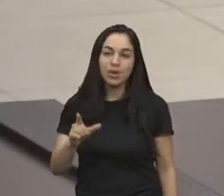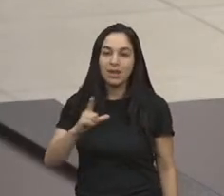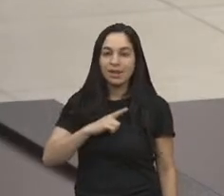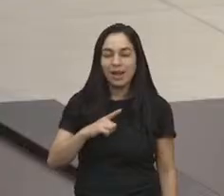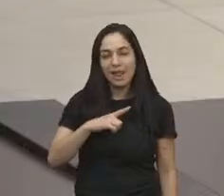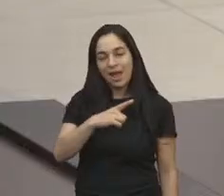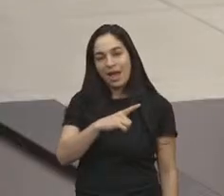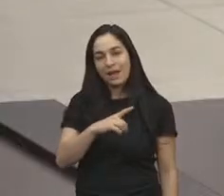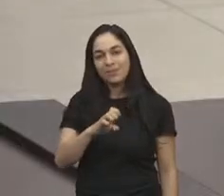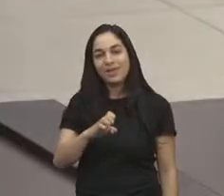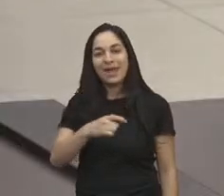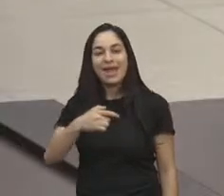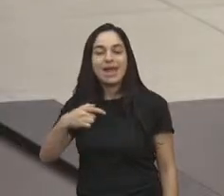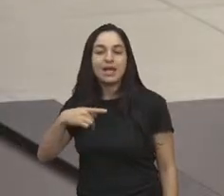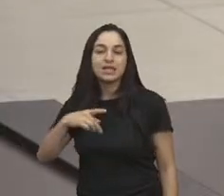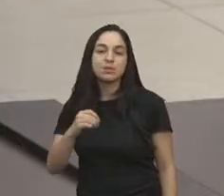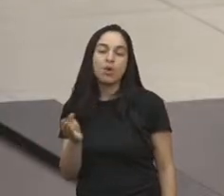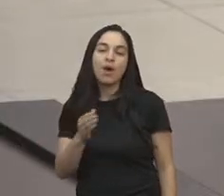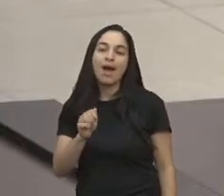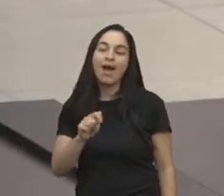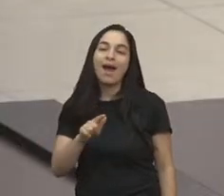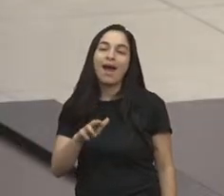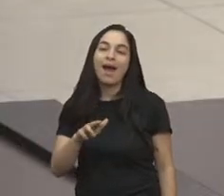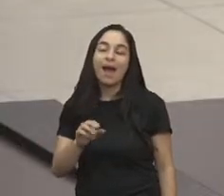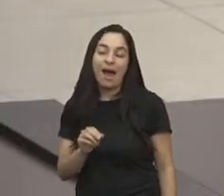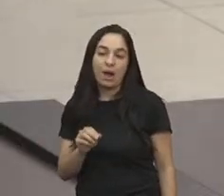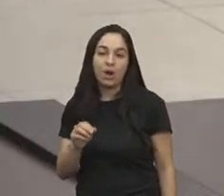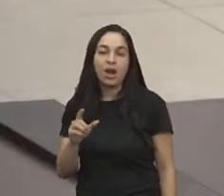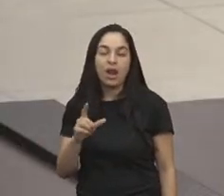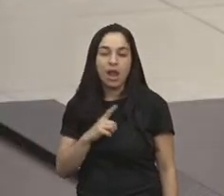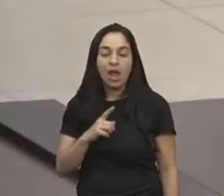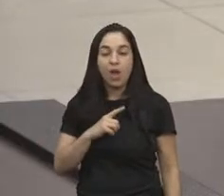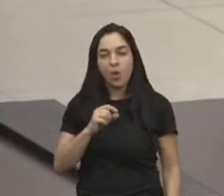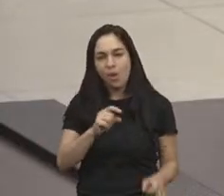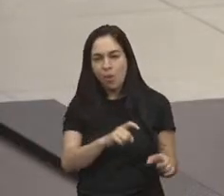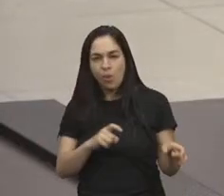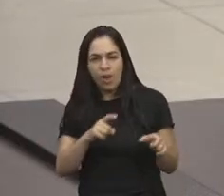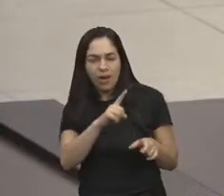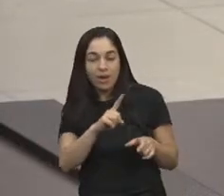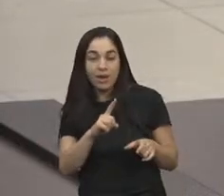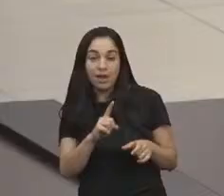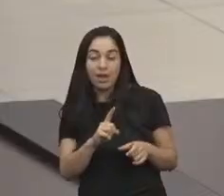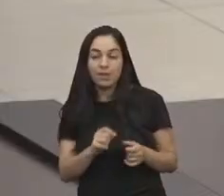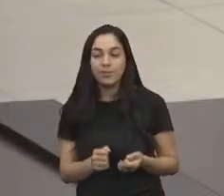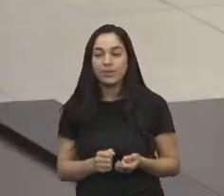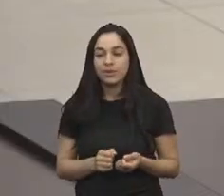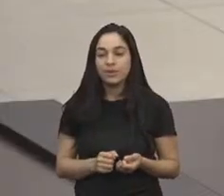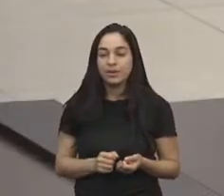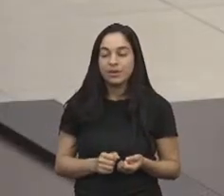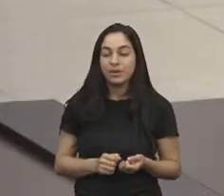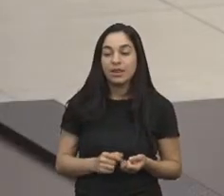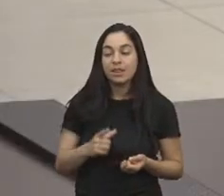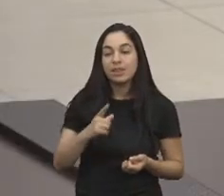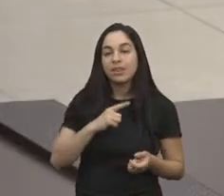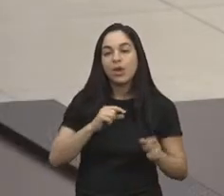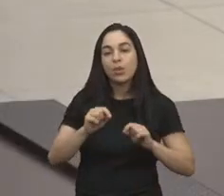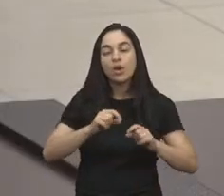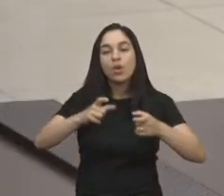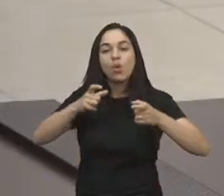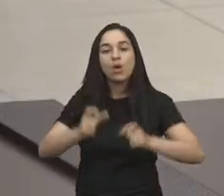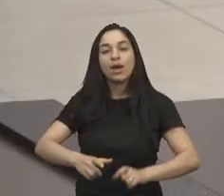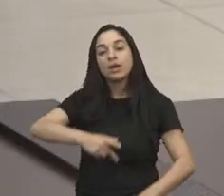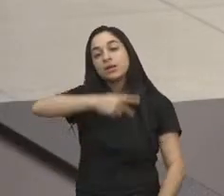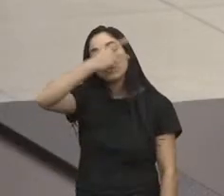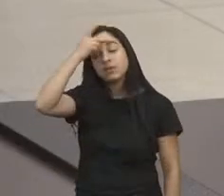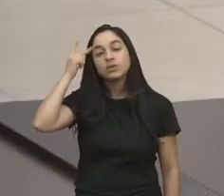Expoagro, o Sindicato Rural, na primeira, à esquerda, que vai dar no Mirante do Vale. Ali é um grande lugar também onde as